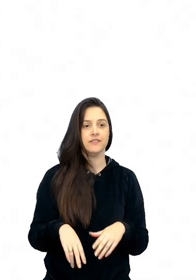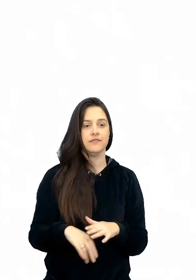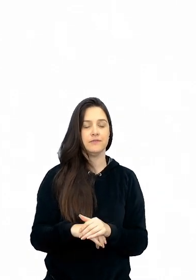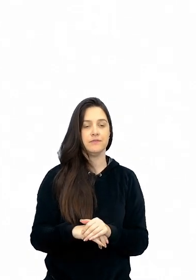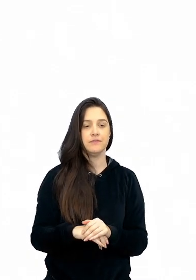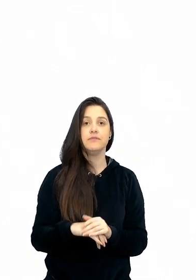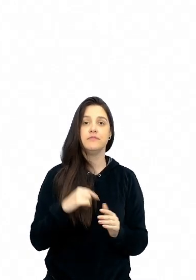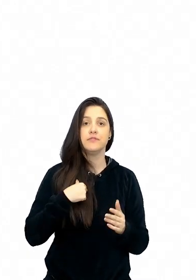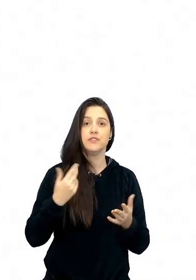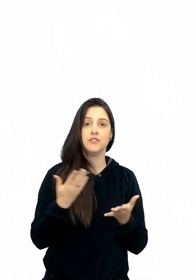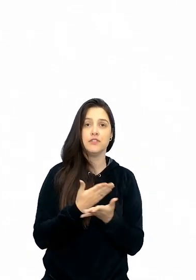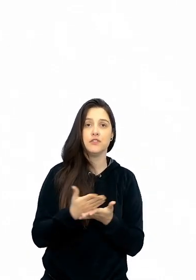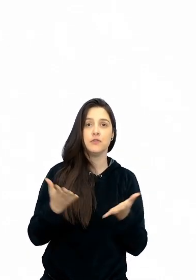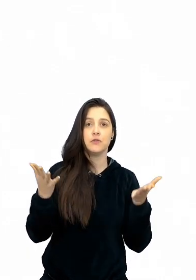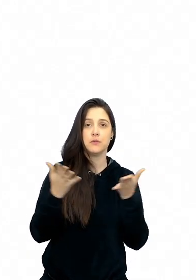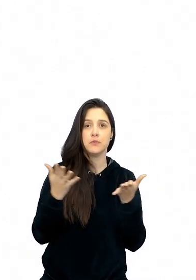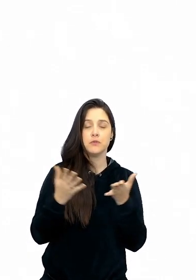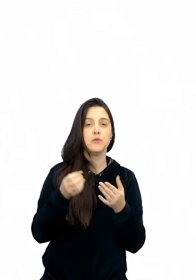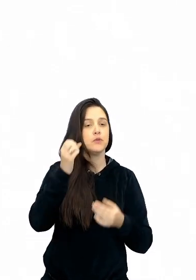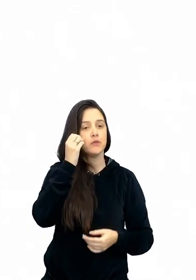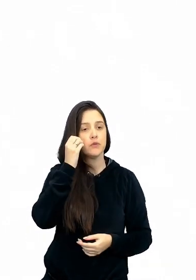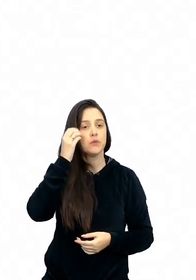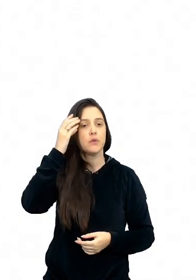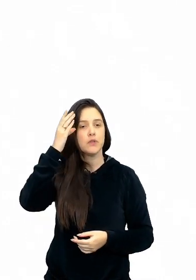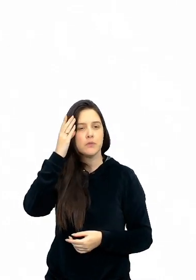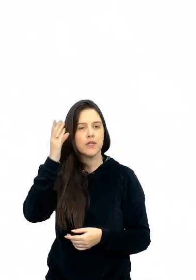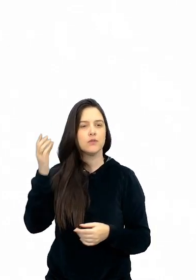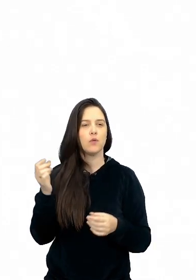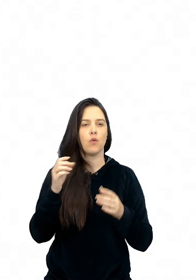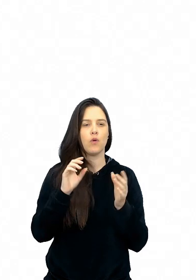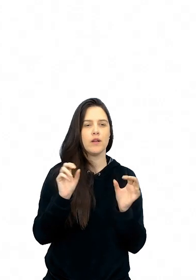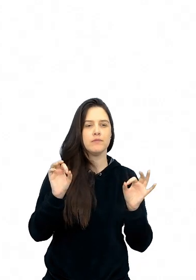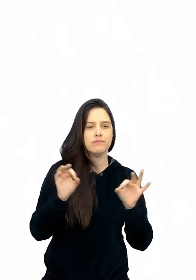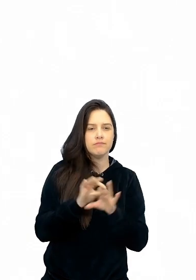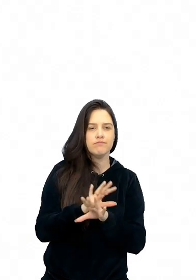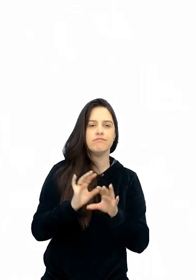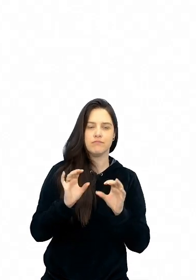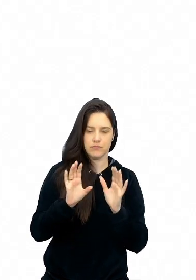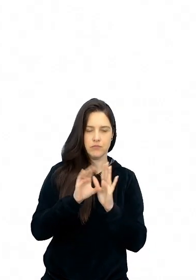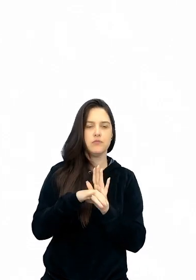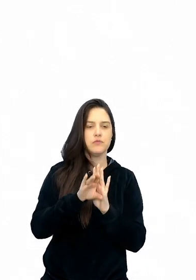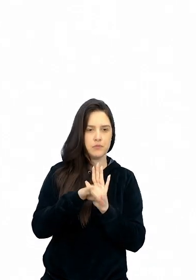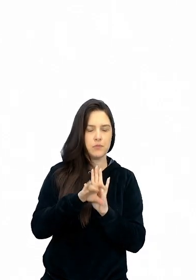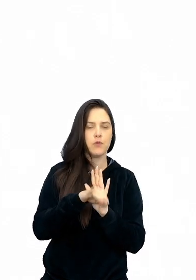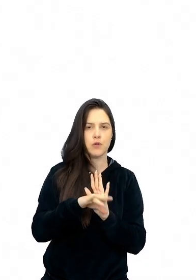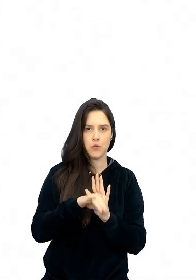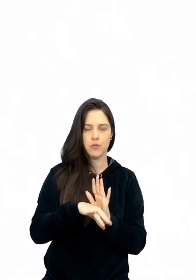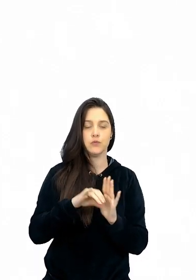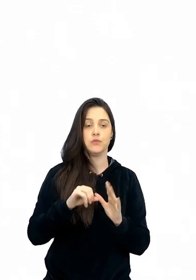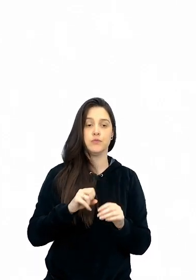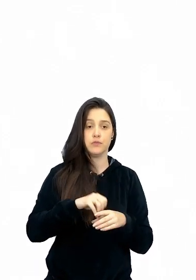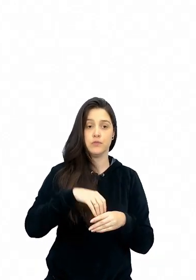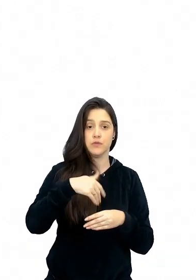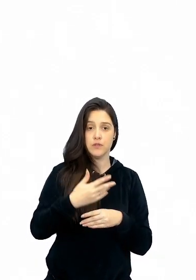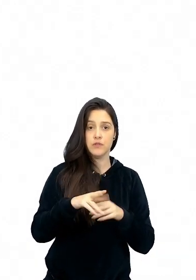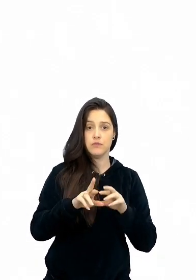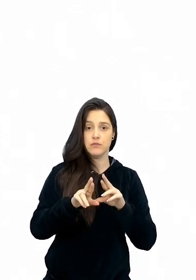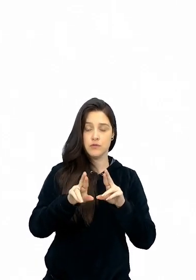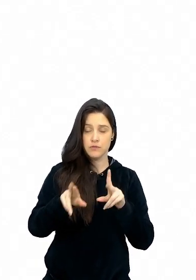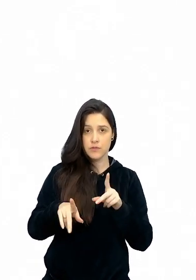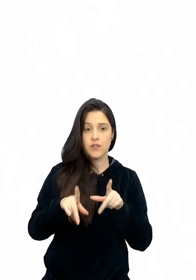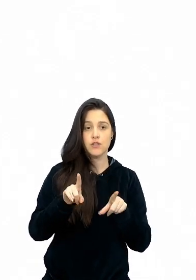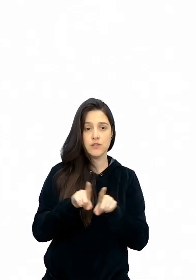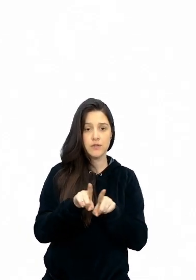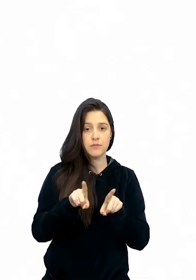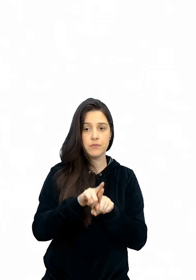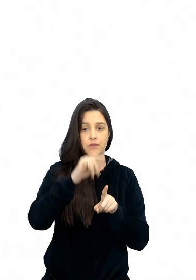que a gente comentou do conhecimento comum e especializado, né, do conteúdo, né, o que diferencia